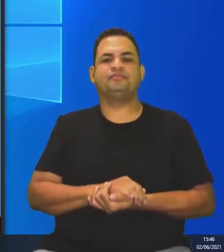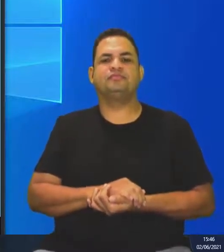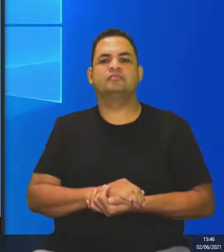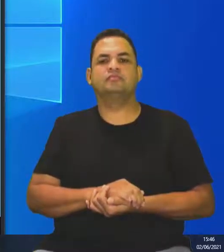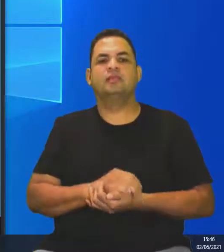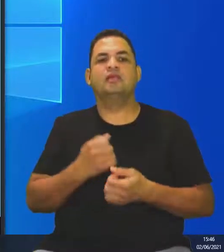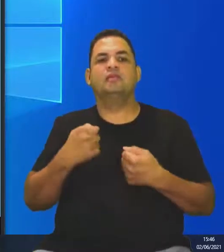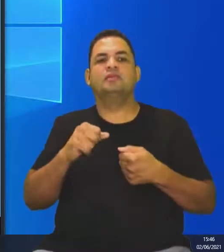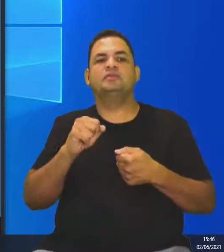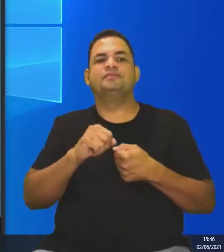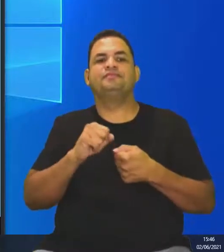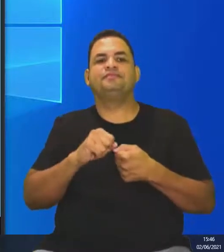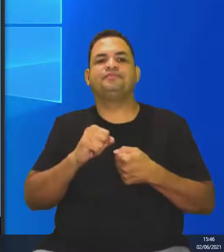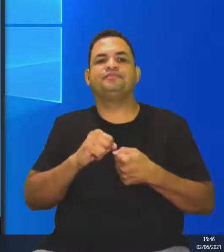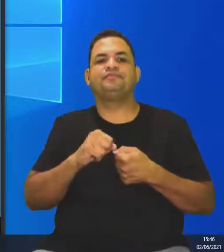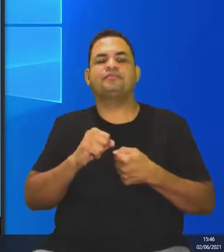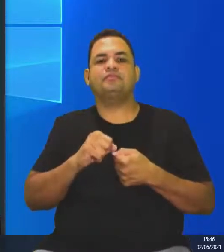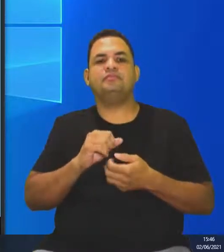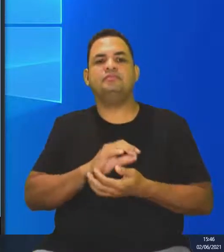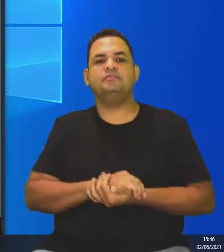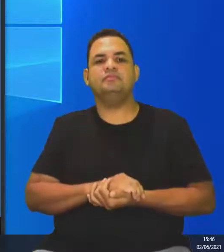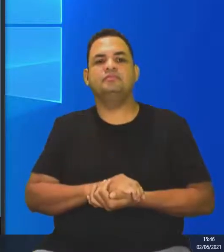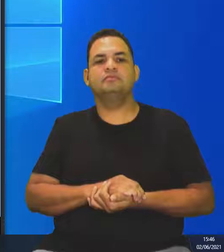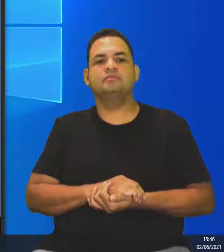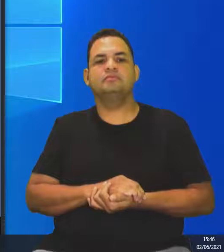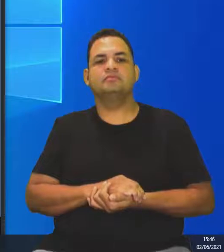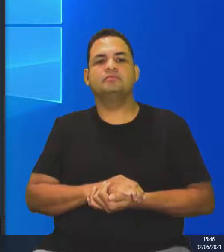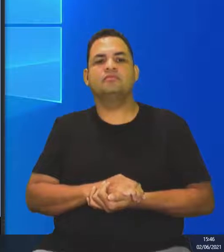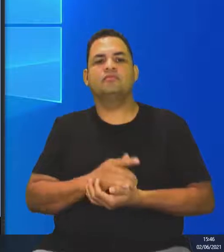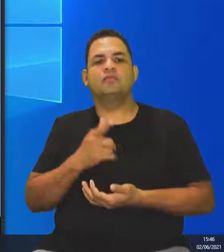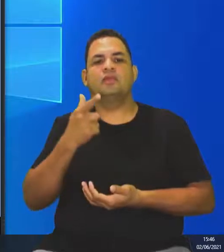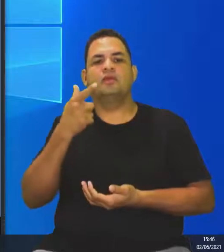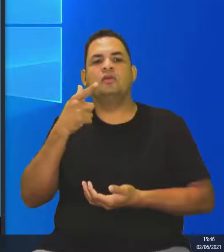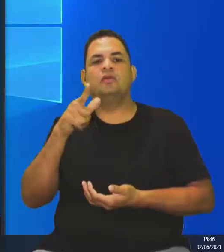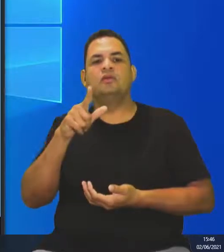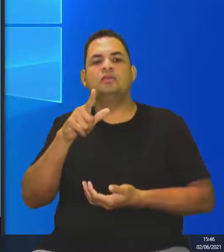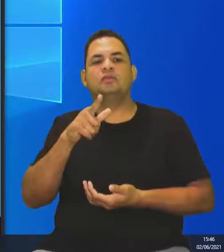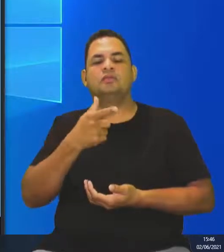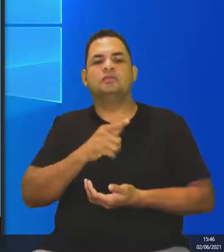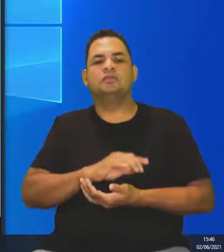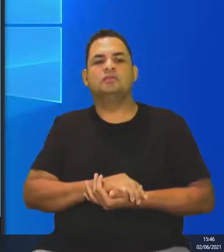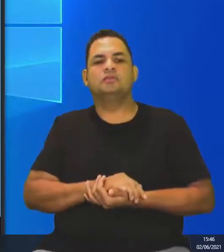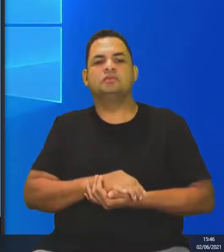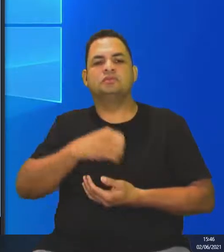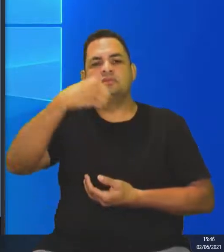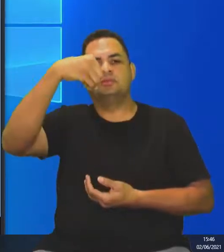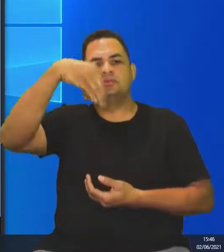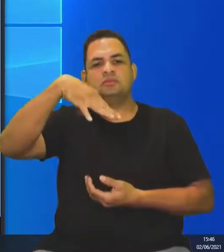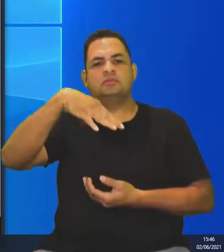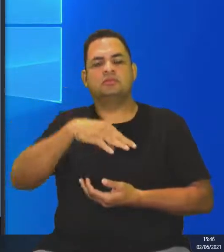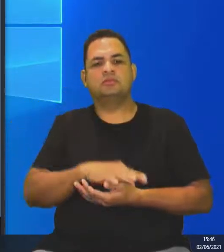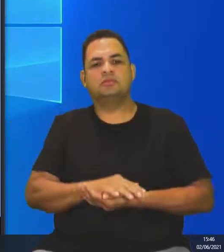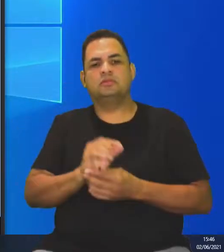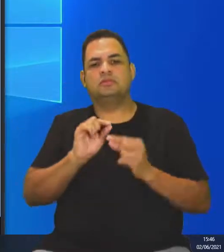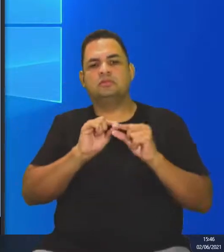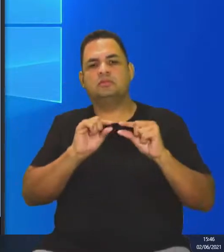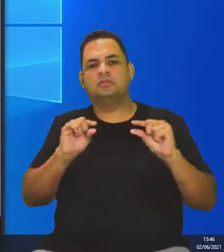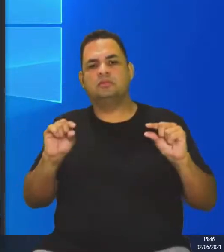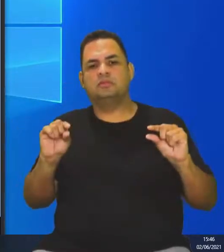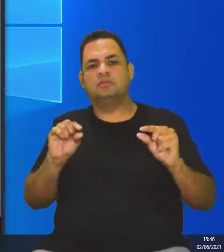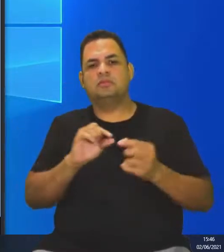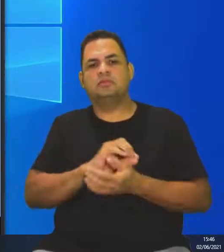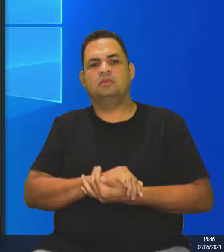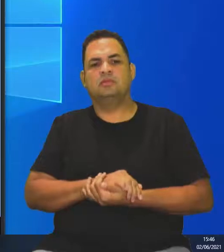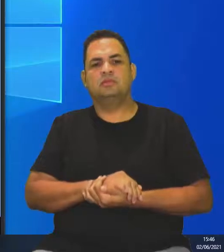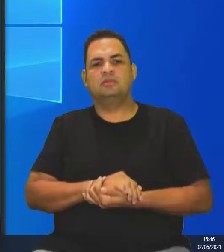fazer mais? Eu posso, gente, associar outra lâmpada aqui, por exemplo, eu posso pegar aqui um fio, ó, e eu